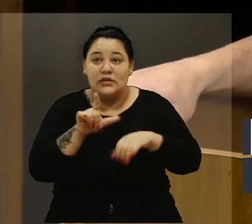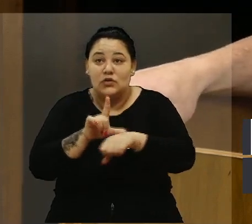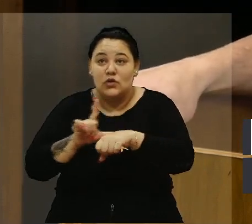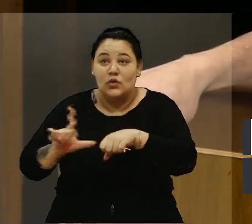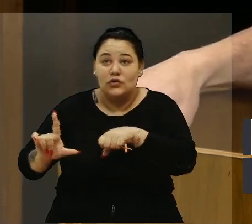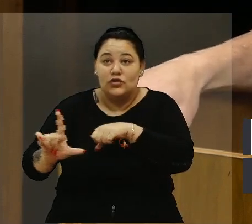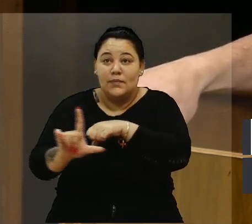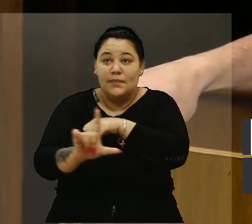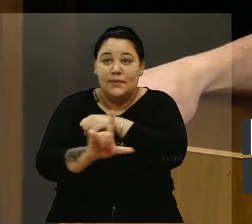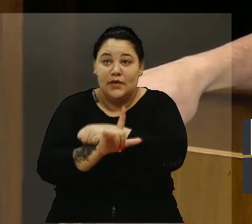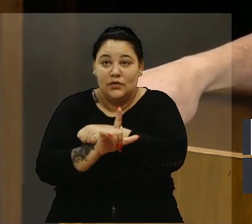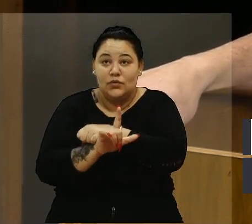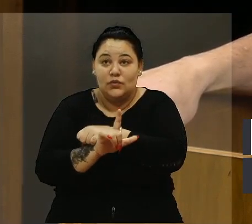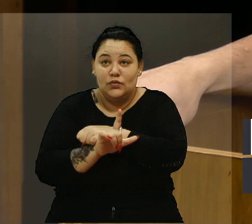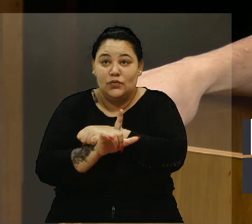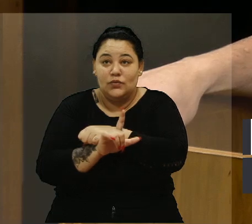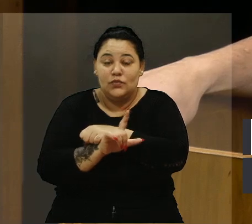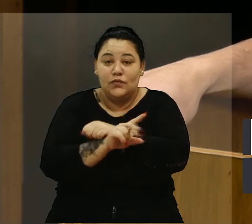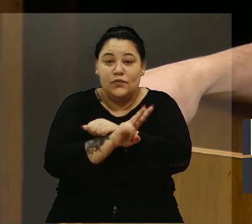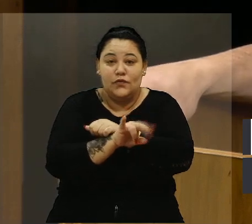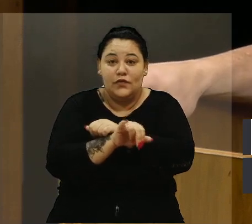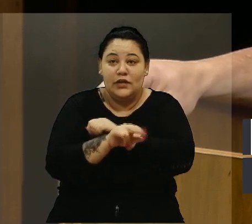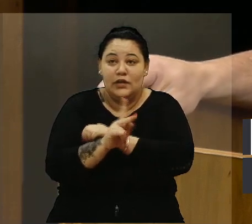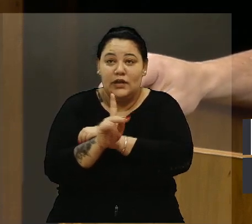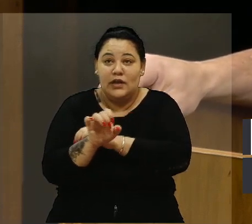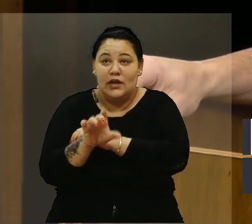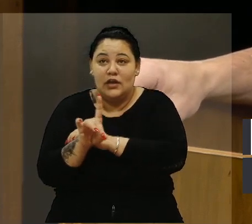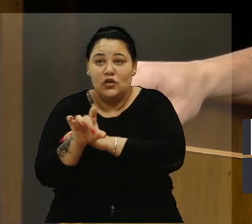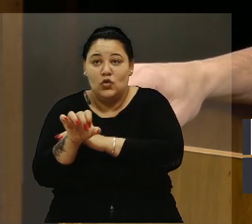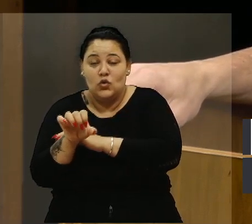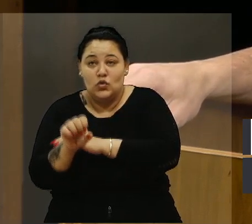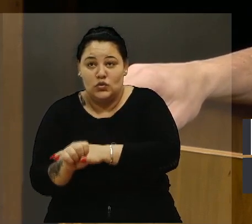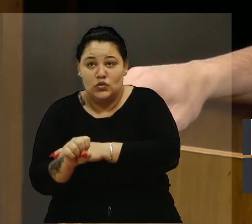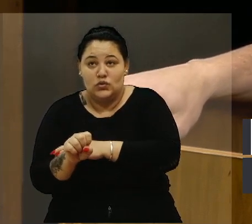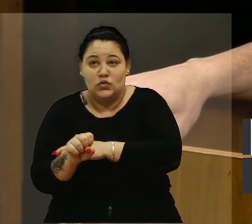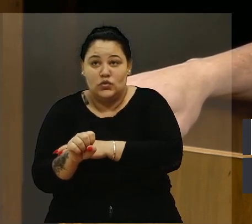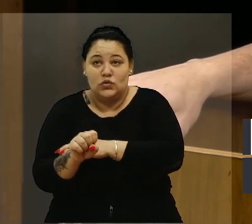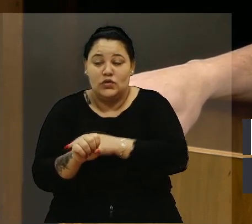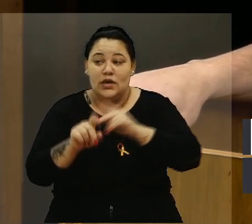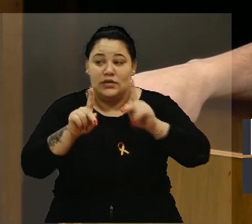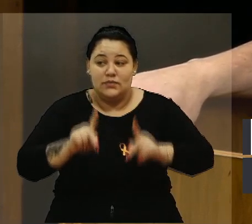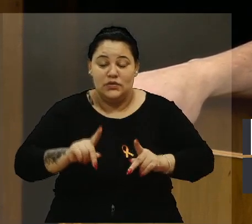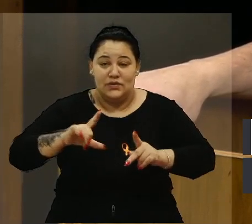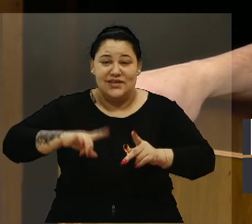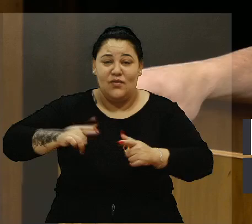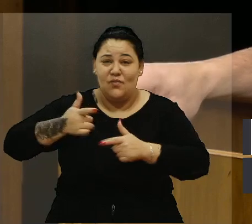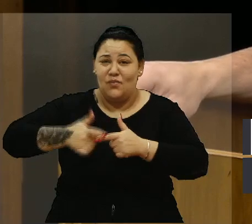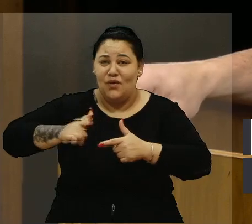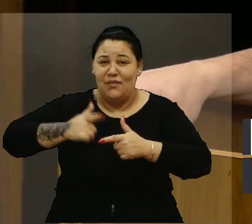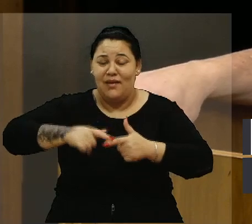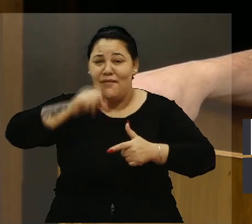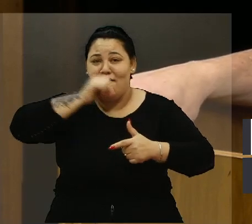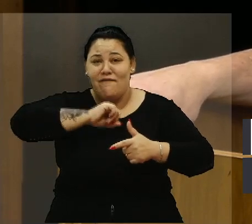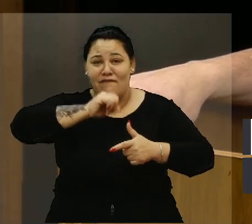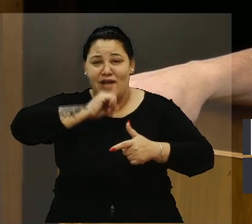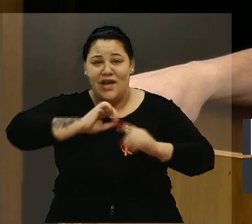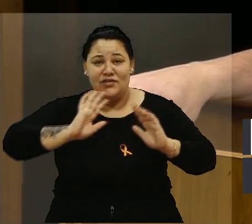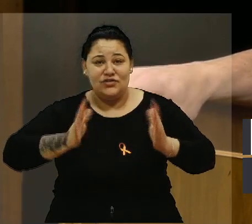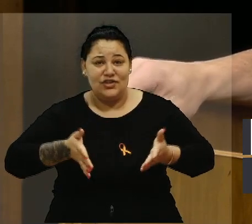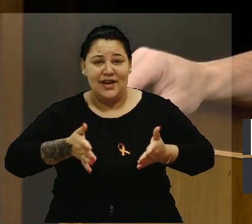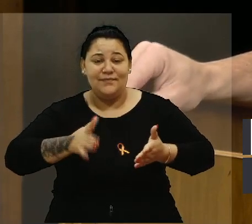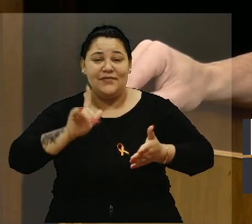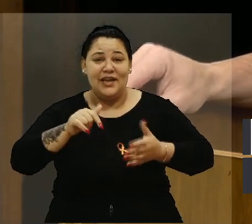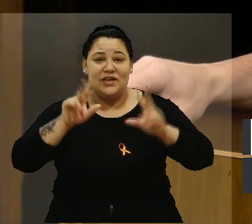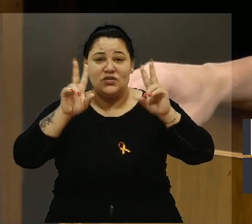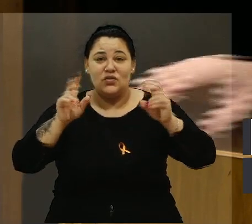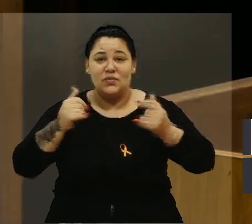O pessoal tem um problema já antigo que envolve a energia elétrica